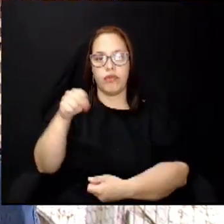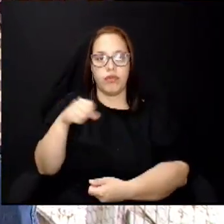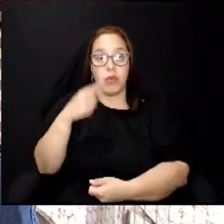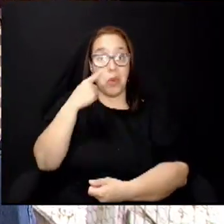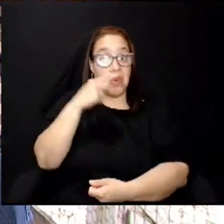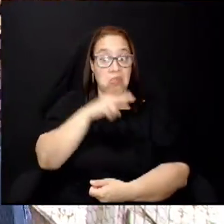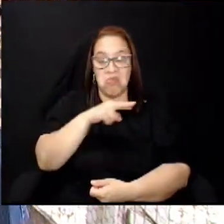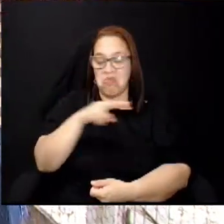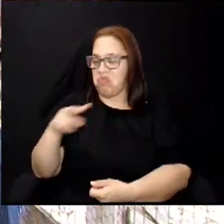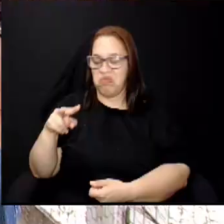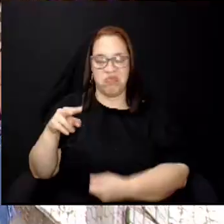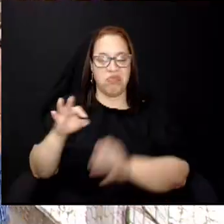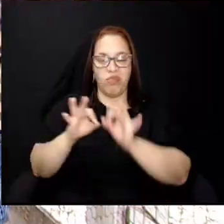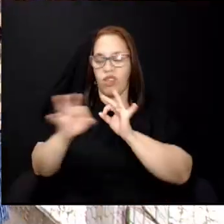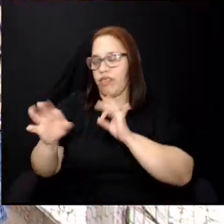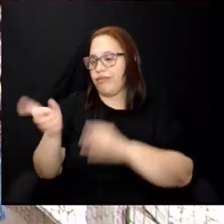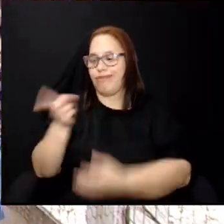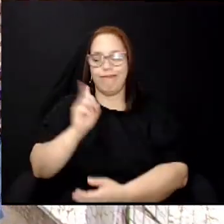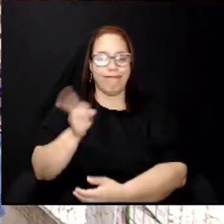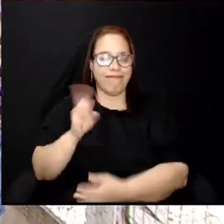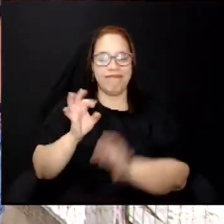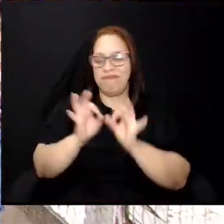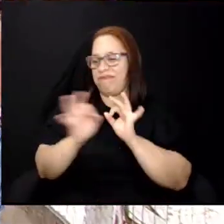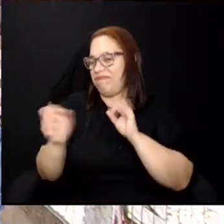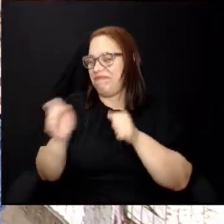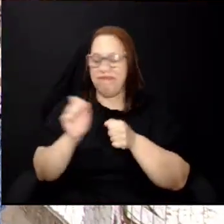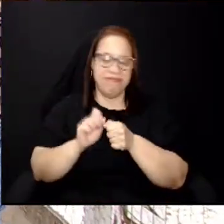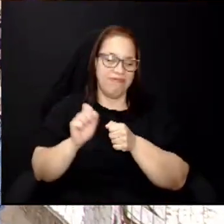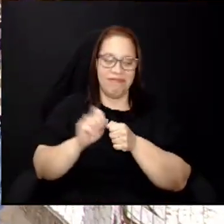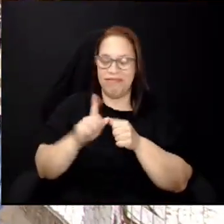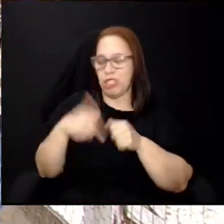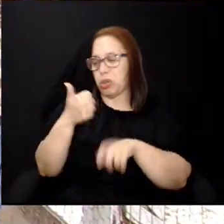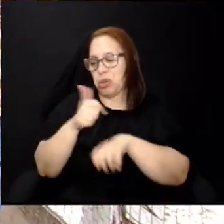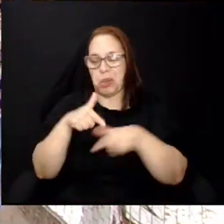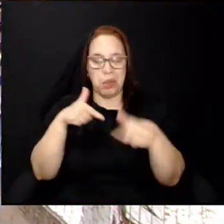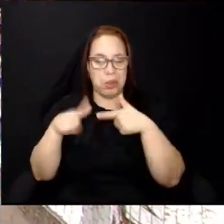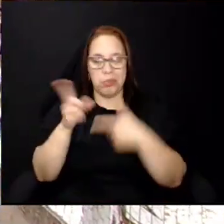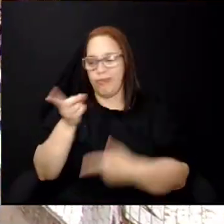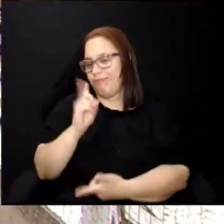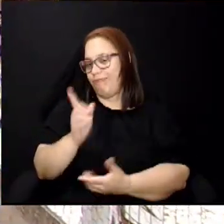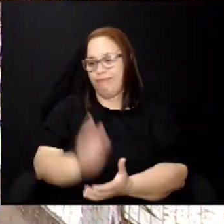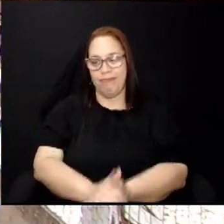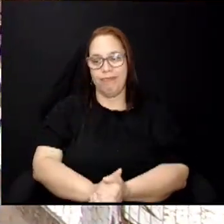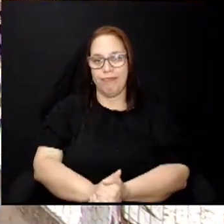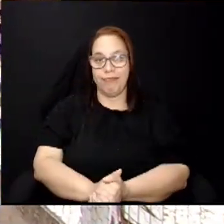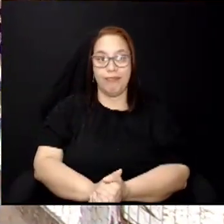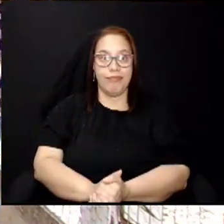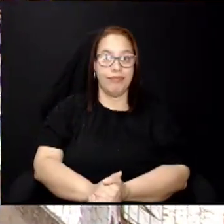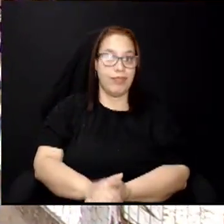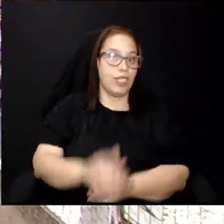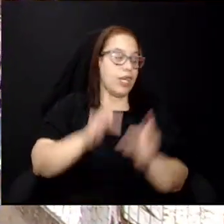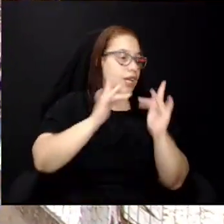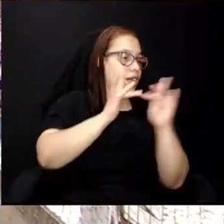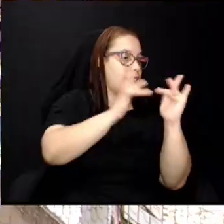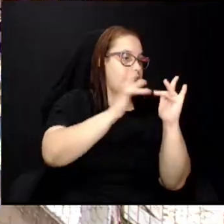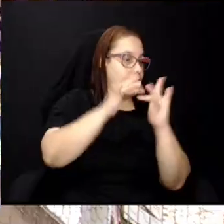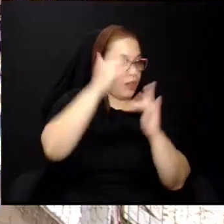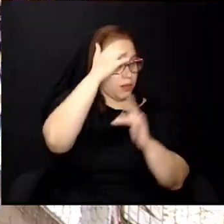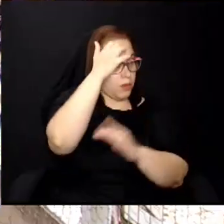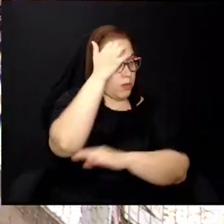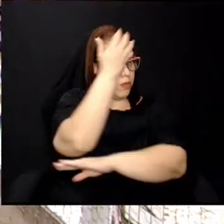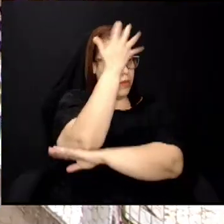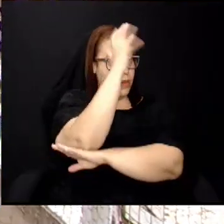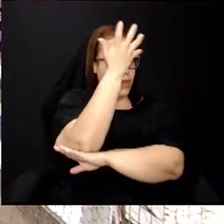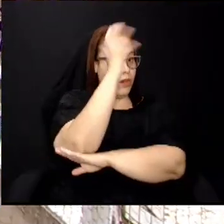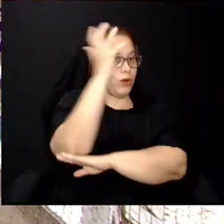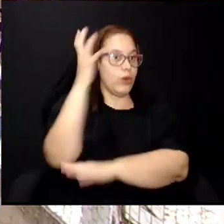longe disso. Não me vejo fazendo um outro trabalho, né? Então... E vale esse contato, né, com a natureza, com os